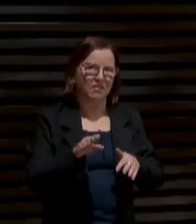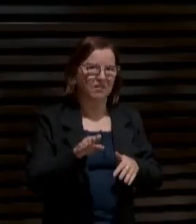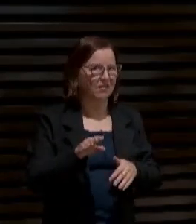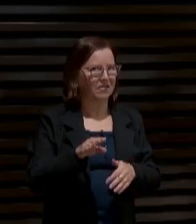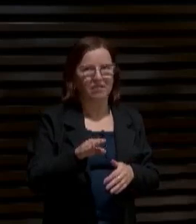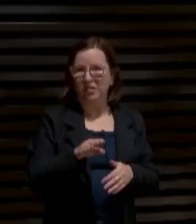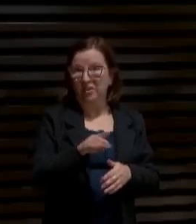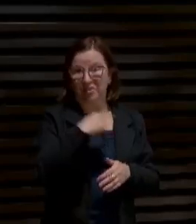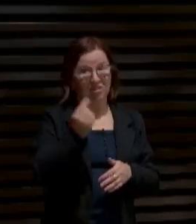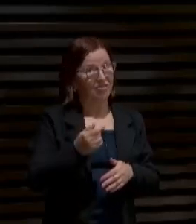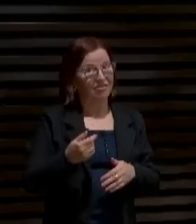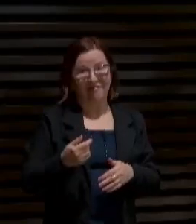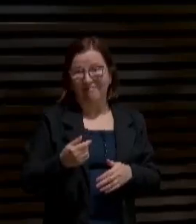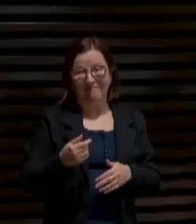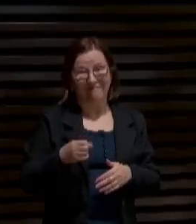isso